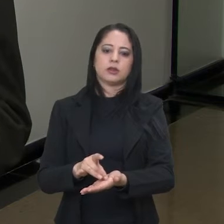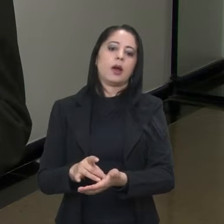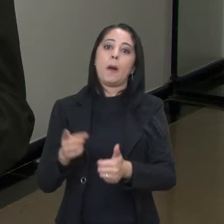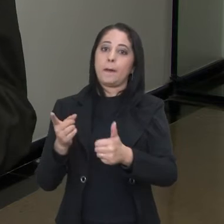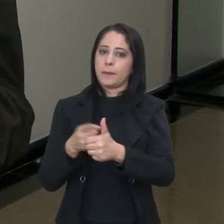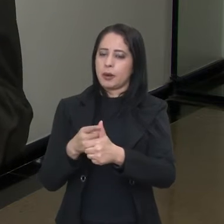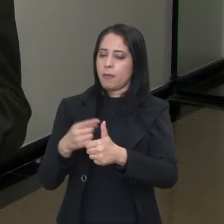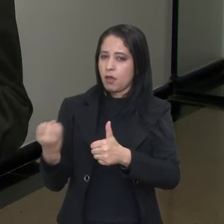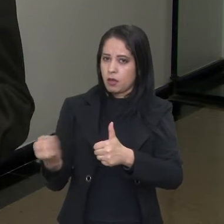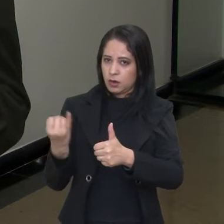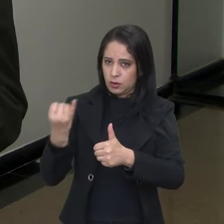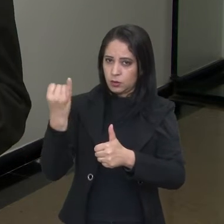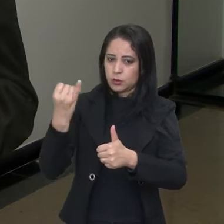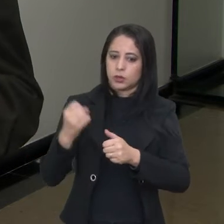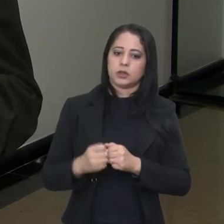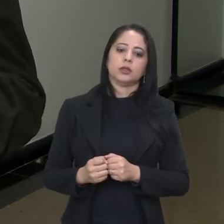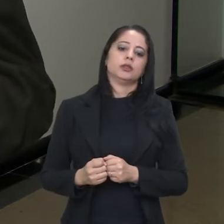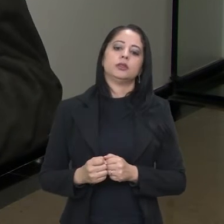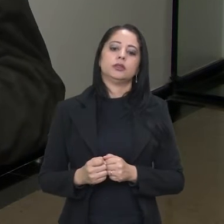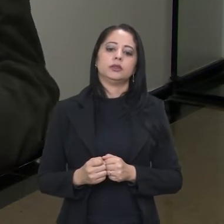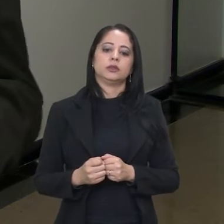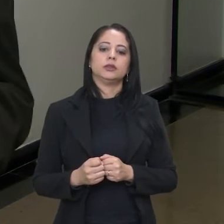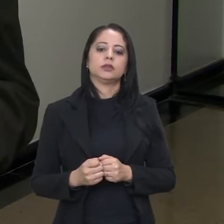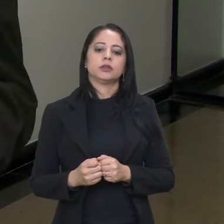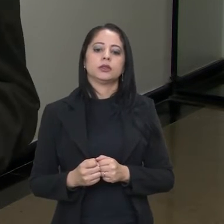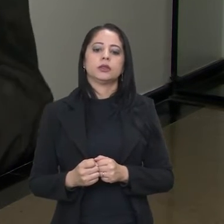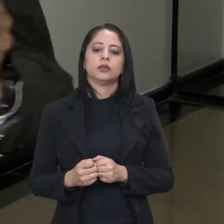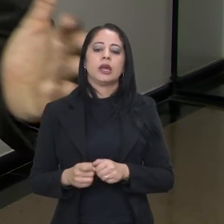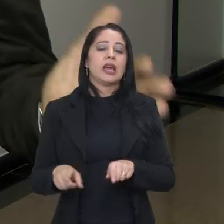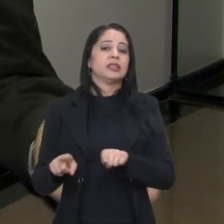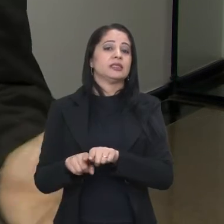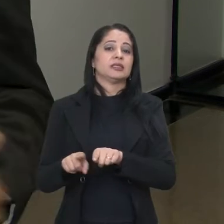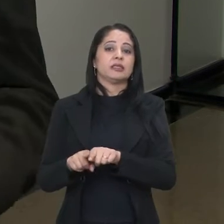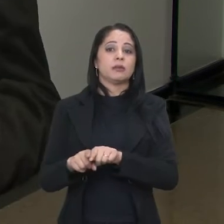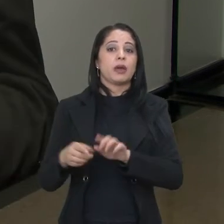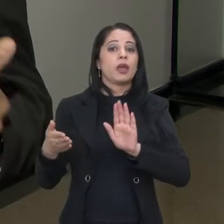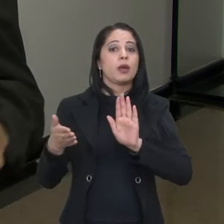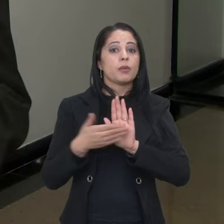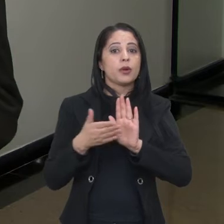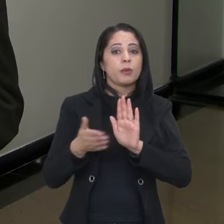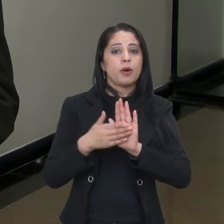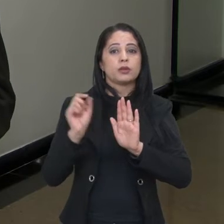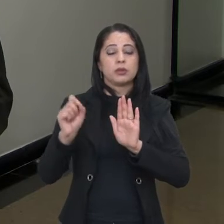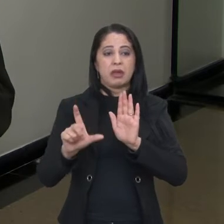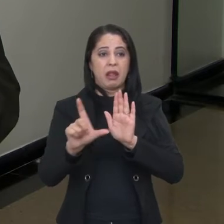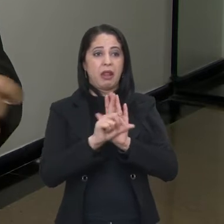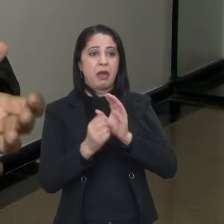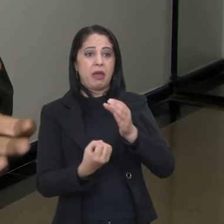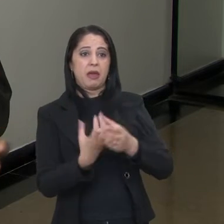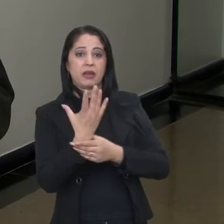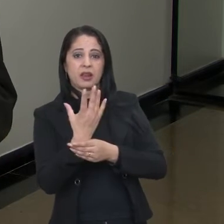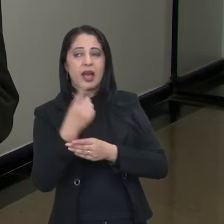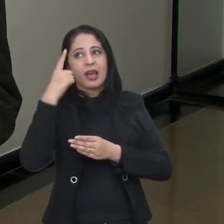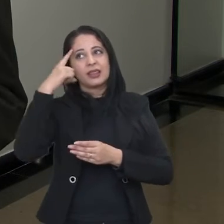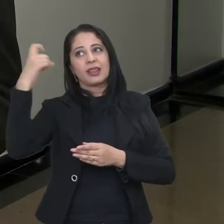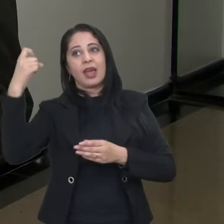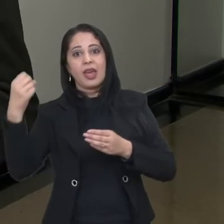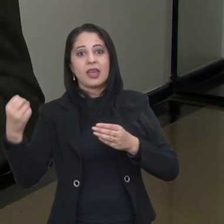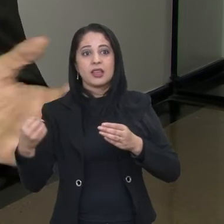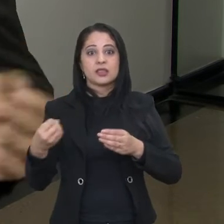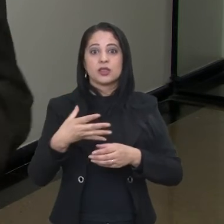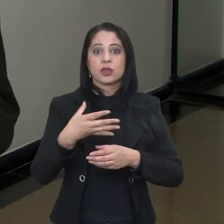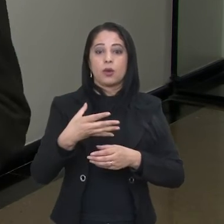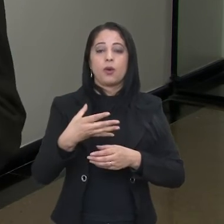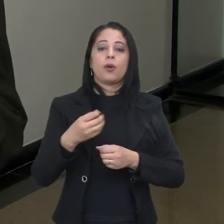munícipe. Acho que é uma primeira coisa que a Câmara pode fazer dentro da sua missão, e também de propor legislações,